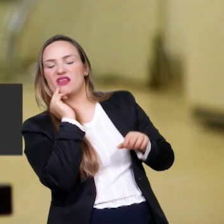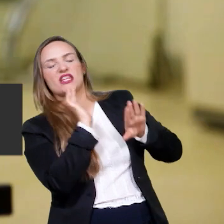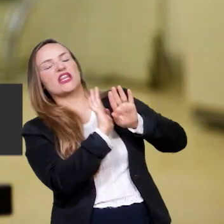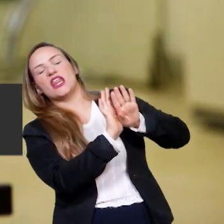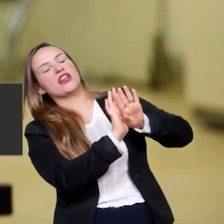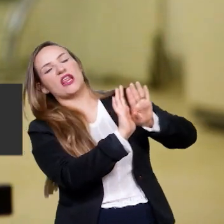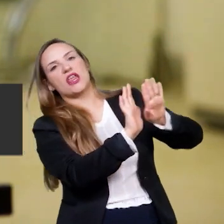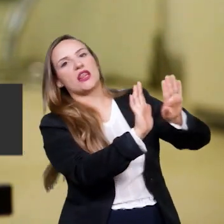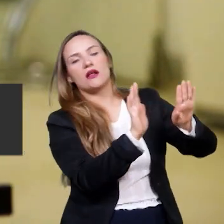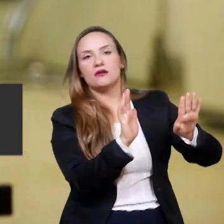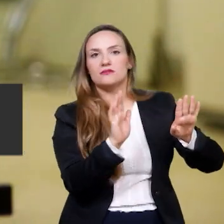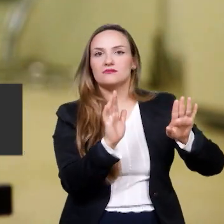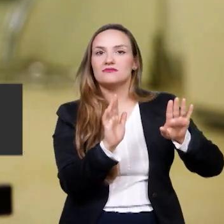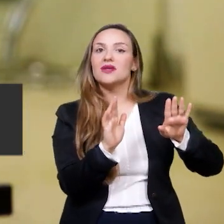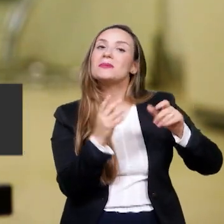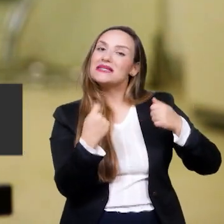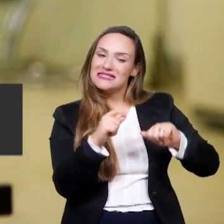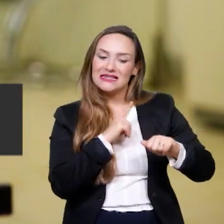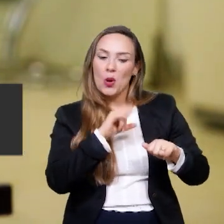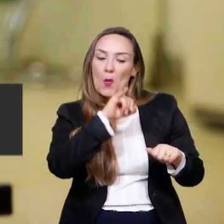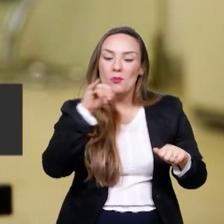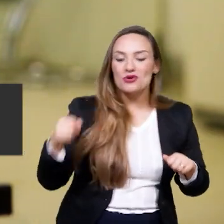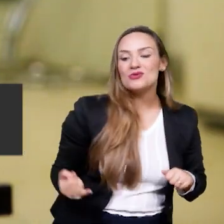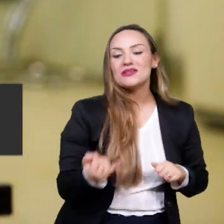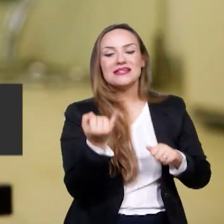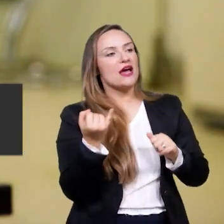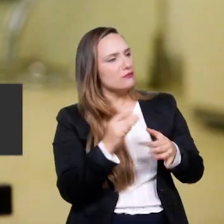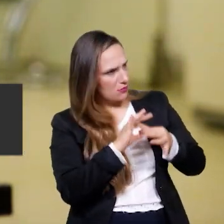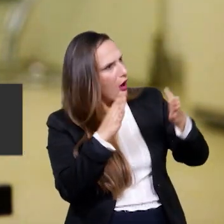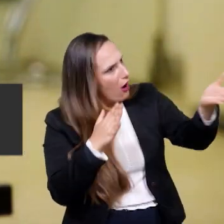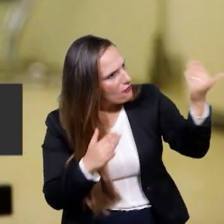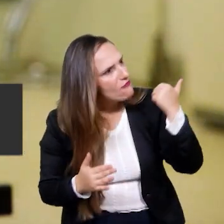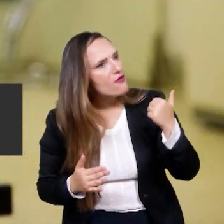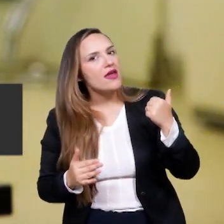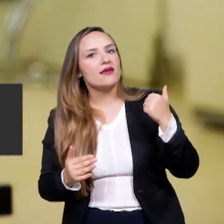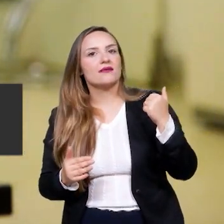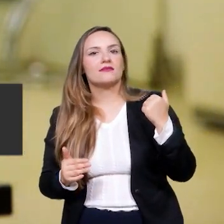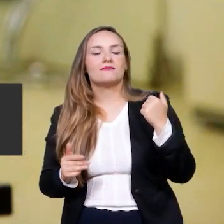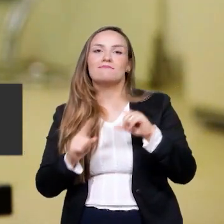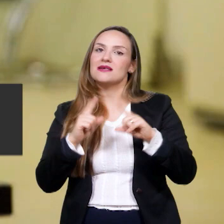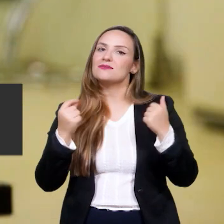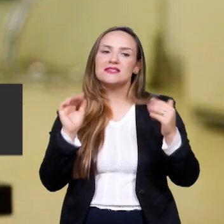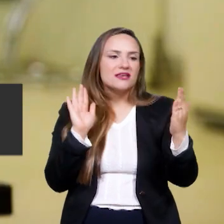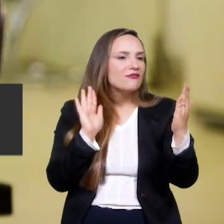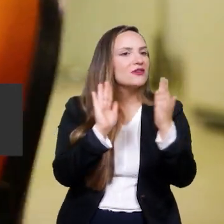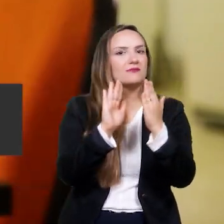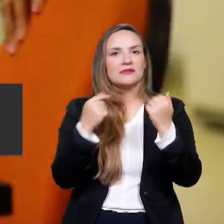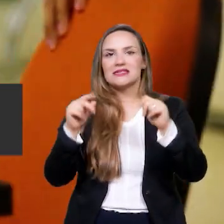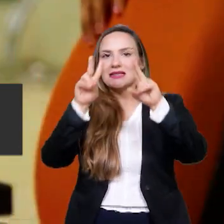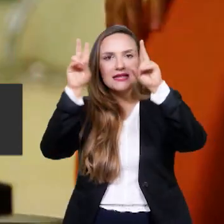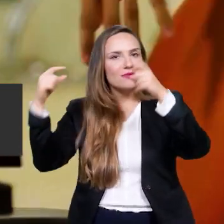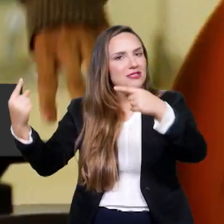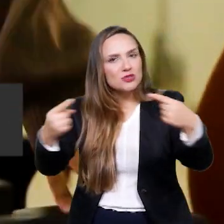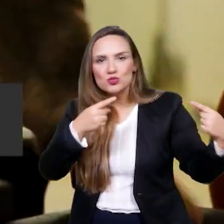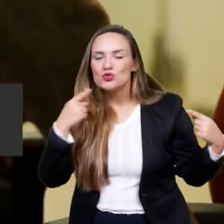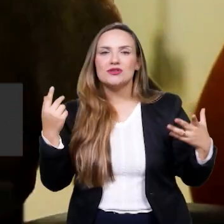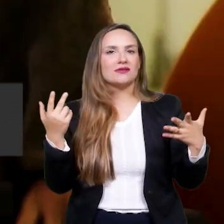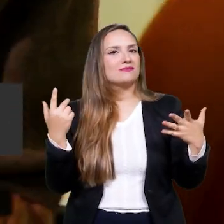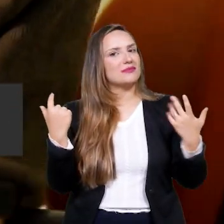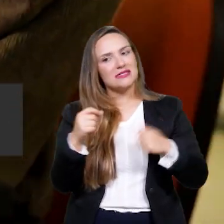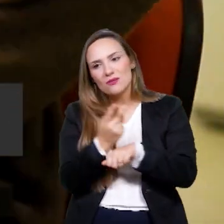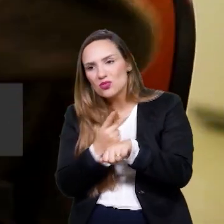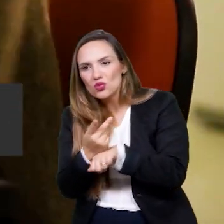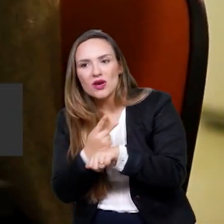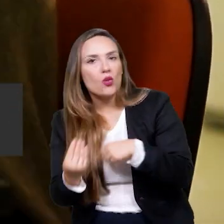lugar. Né? Mas como é que faz para sair desse lugar? Tem que fazer esse enfrentamento, tem que discutir essas